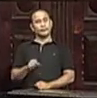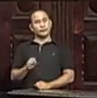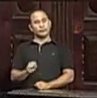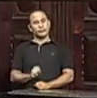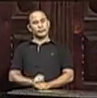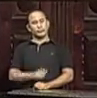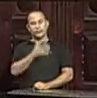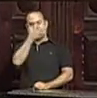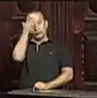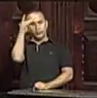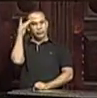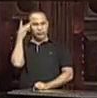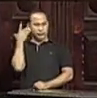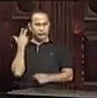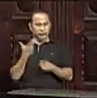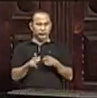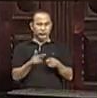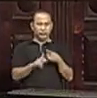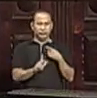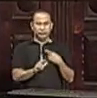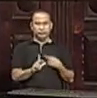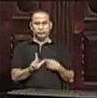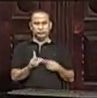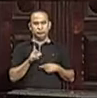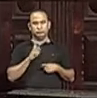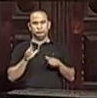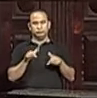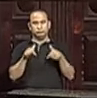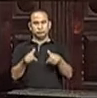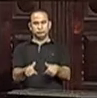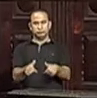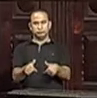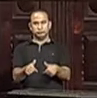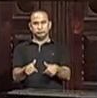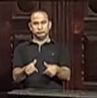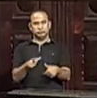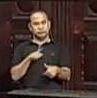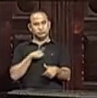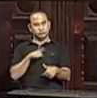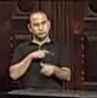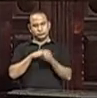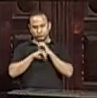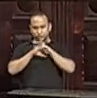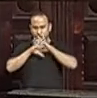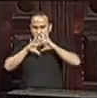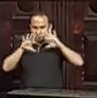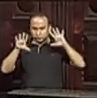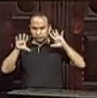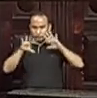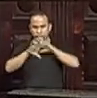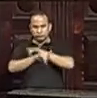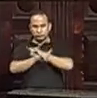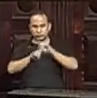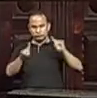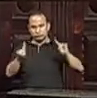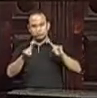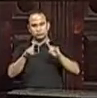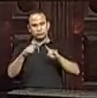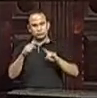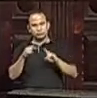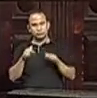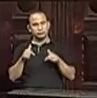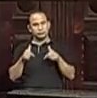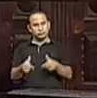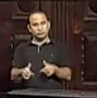cidadãos prejudicados. E essa ação, evidentemente, que não tem